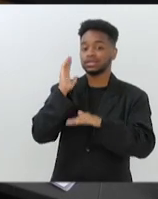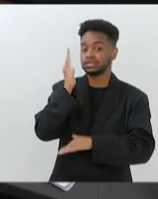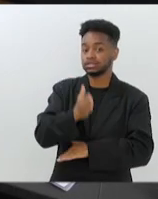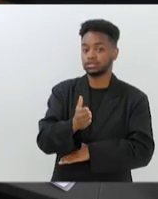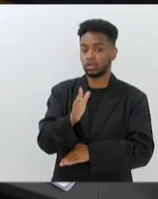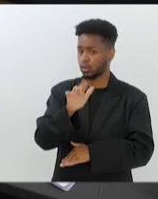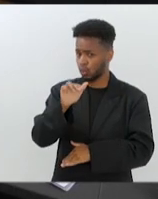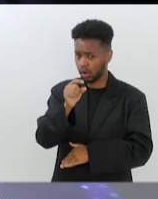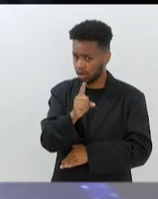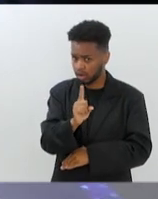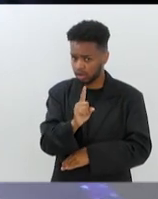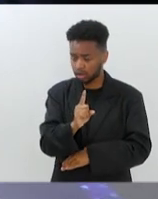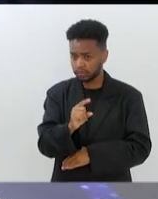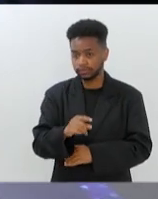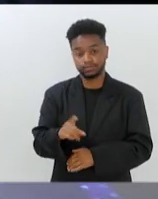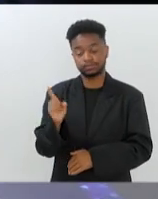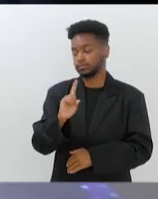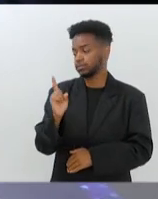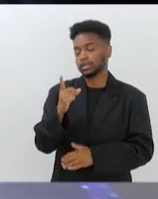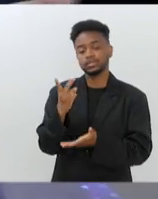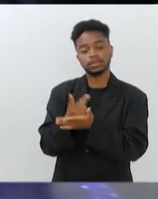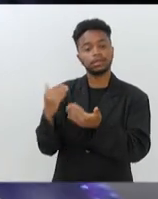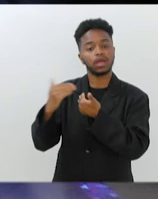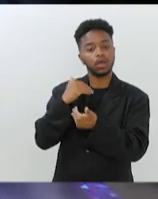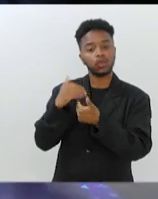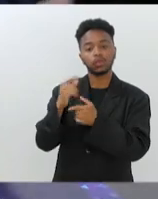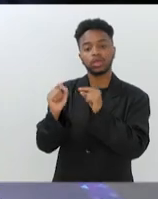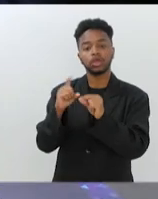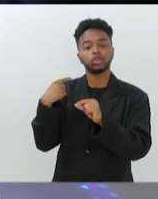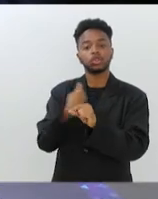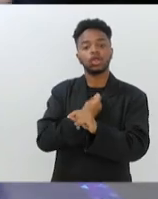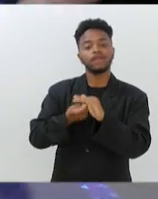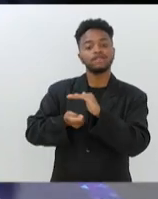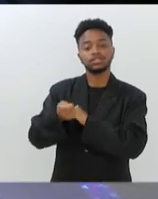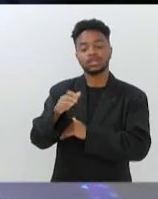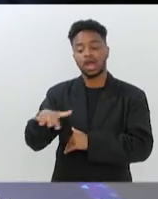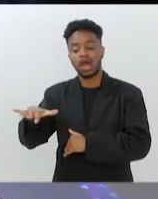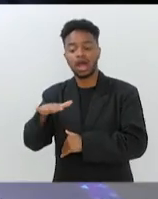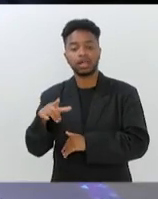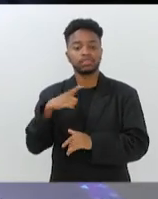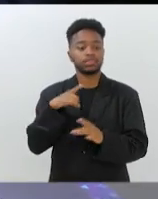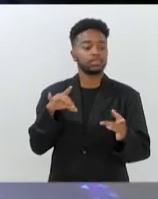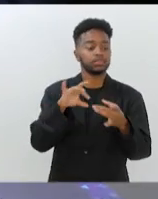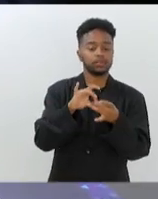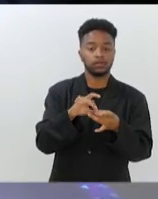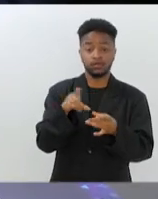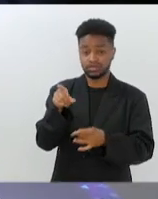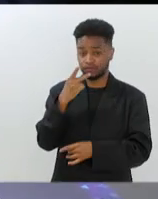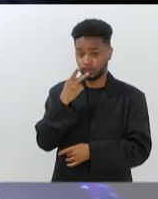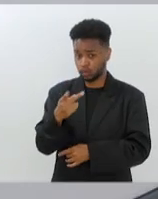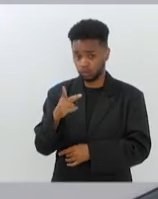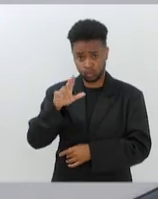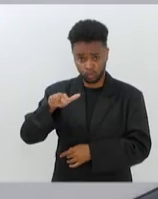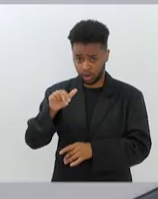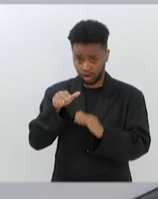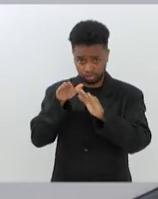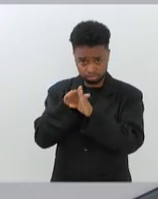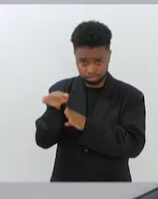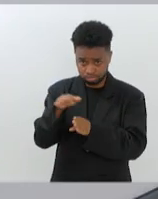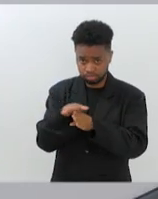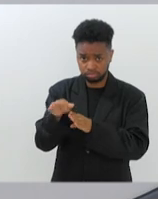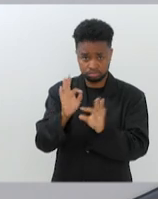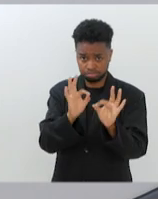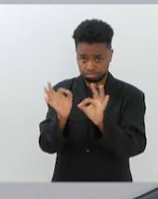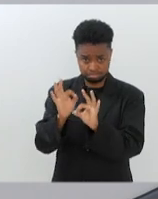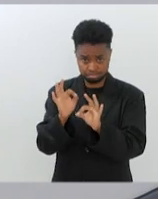nunca rece dizendo o que recebo sempre de orientação é vamos investir mais em tal área vamos o Senhor nunca Então o senhor tá dizendo que nunca recebeu orientação determinação